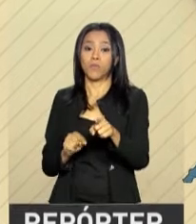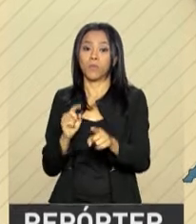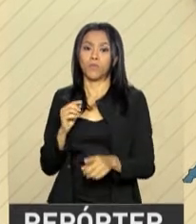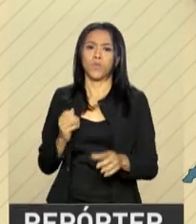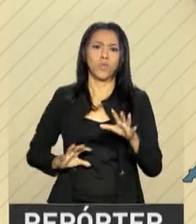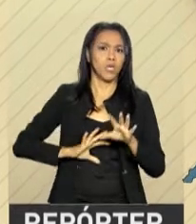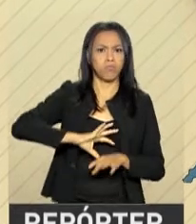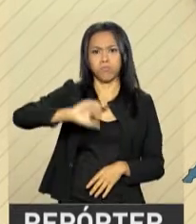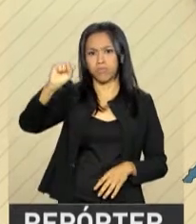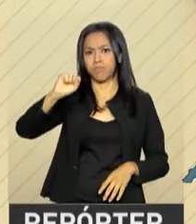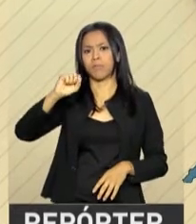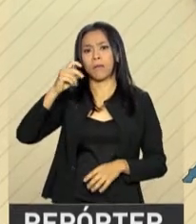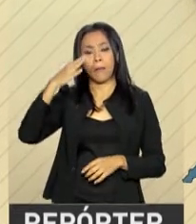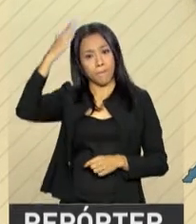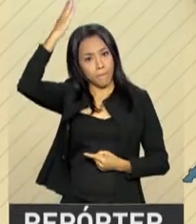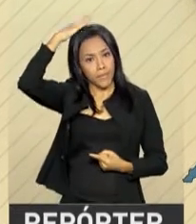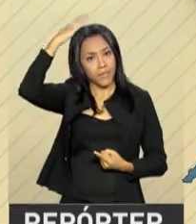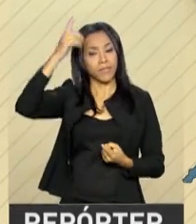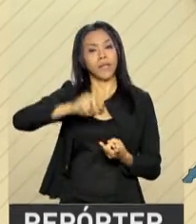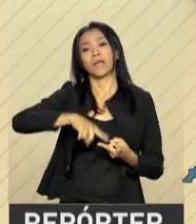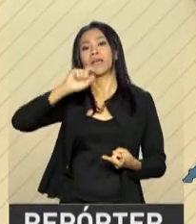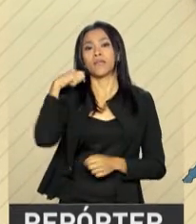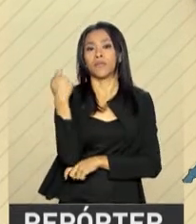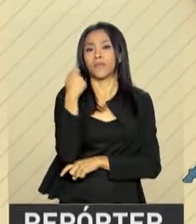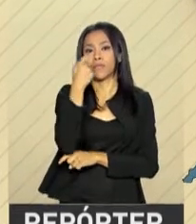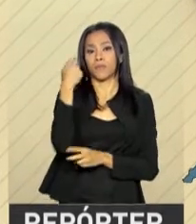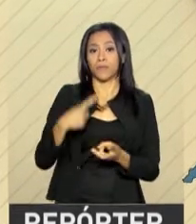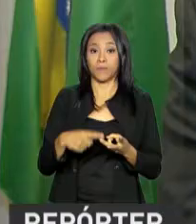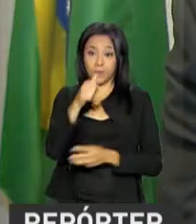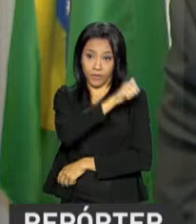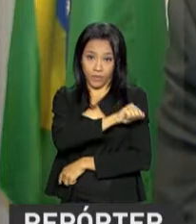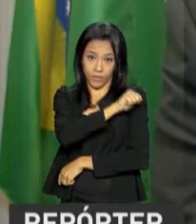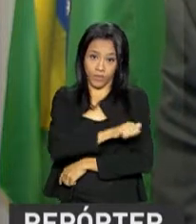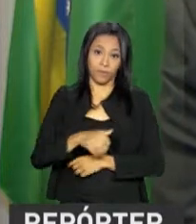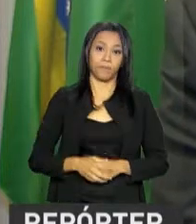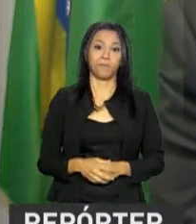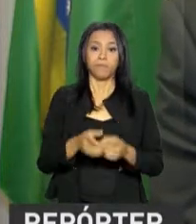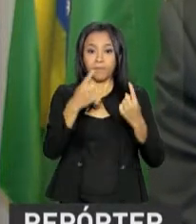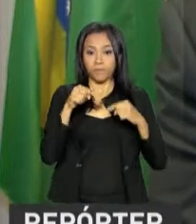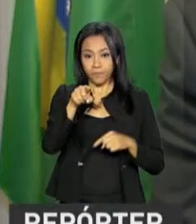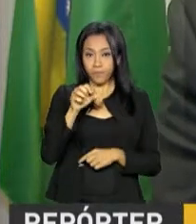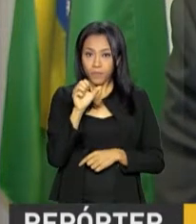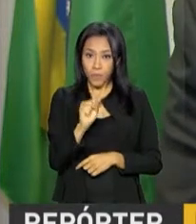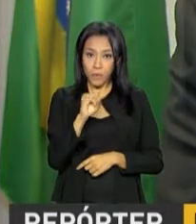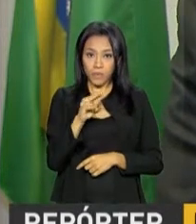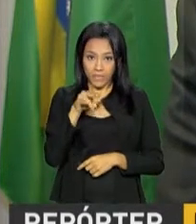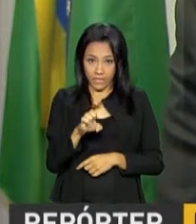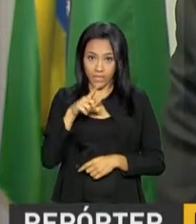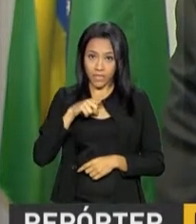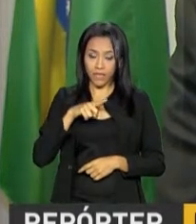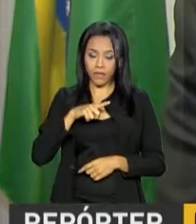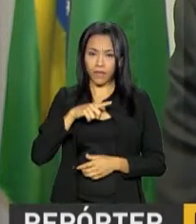o ranking nacional segue com paraná rio grande do sul e rio de janeiro o sine funciona através das suas agências